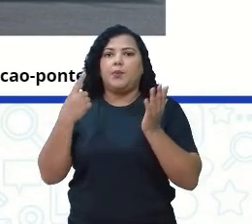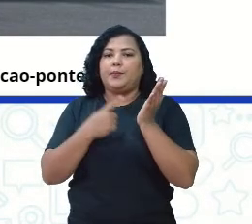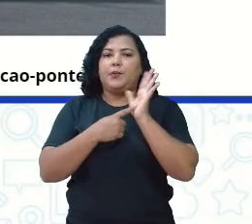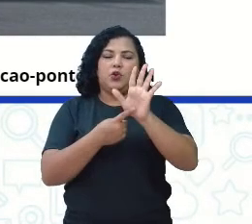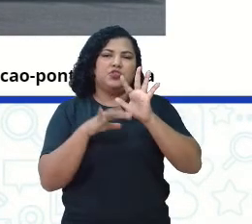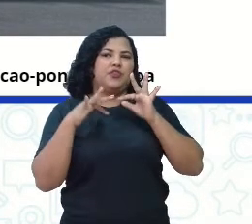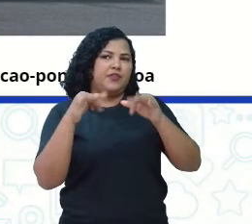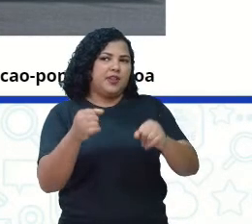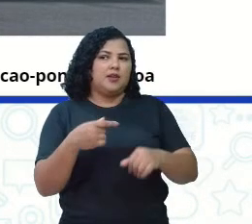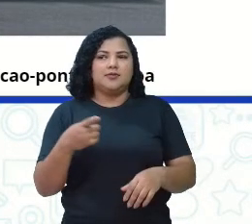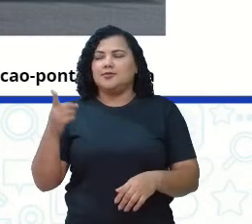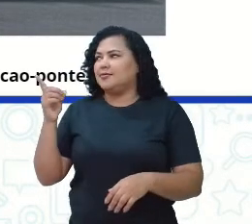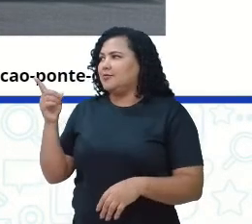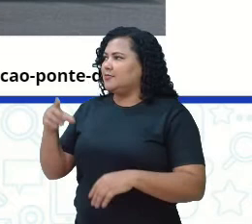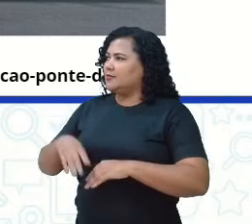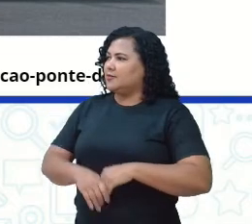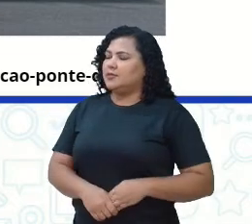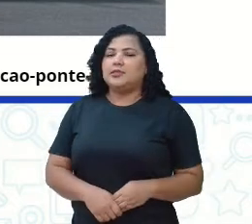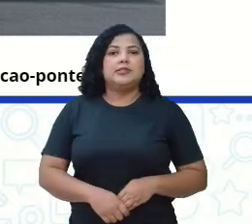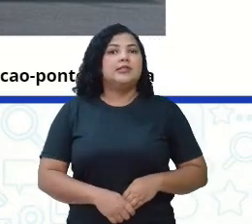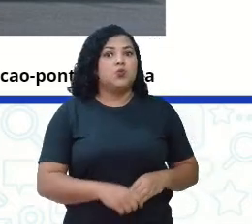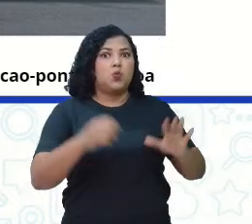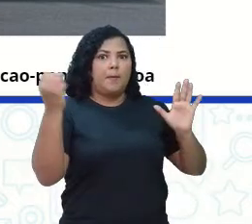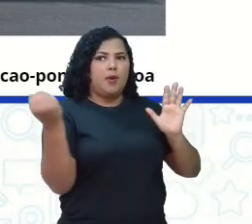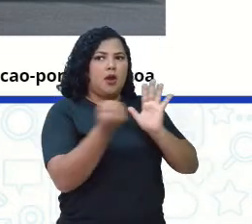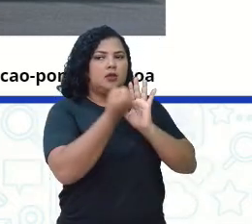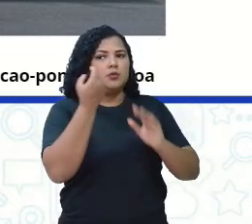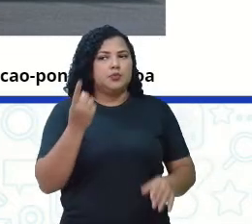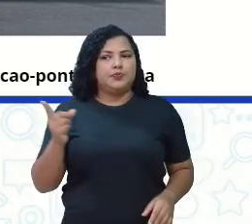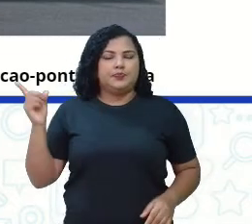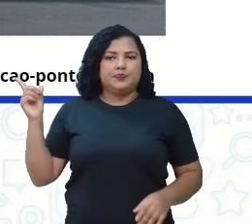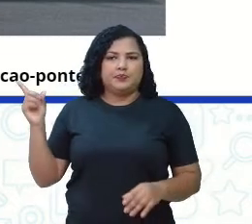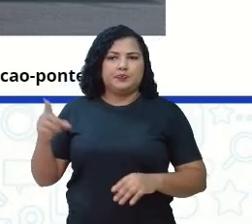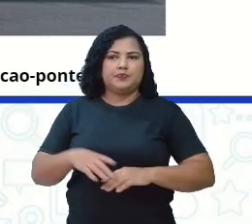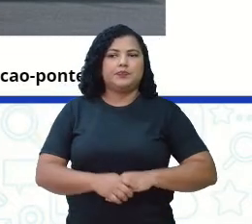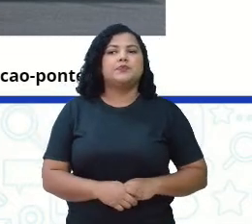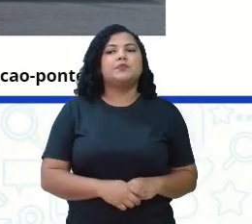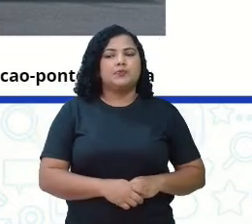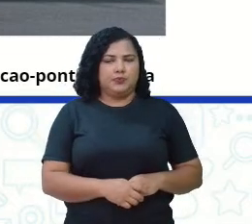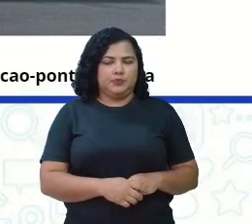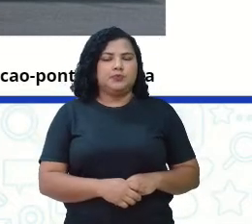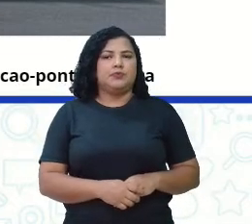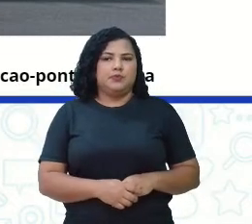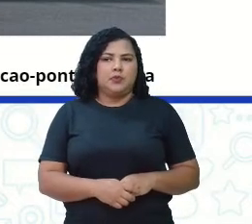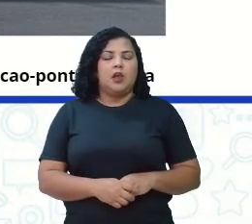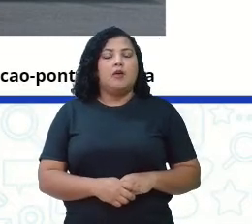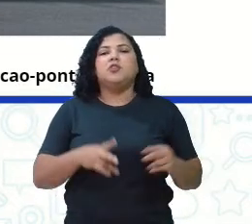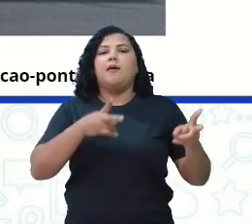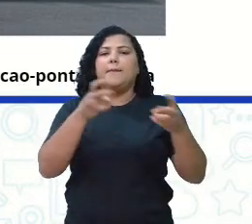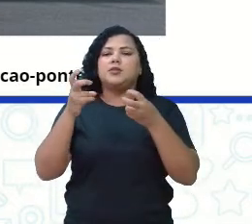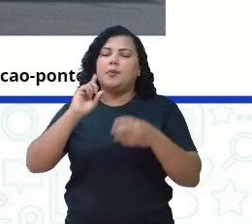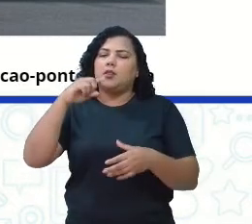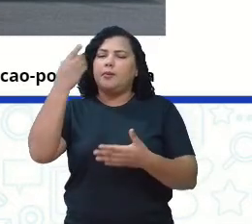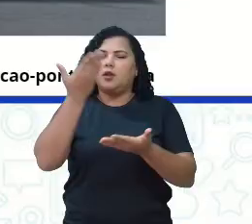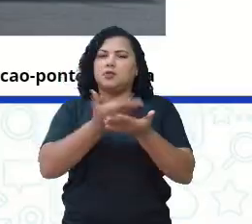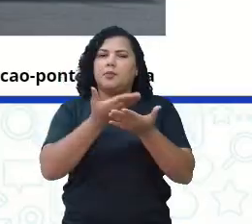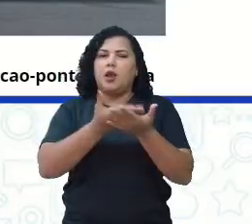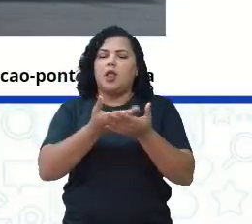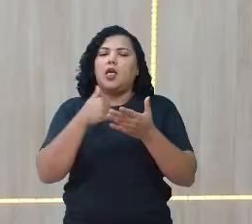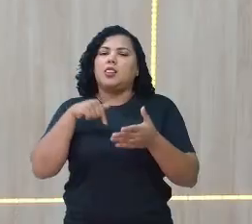fim, nós temos um dos poucos patrimônios, né? Vocês vão encontrar aí pelas ruas do Recife os trilhos, que a gente vai mostrar na próxima aula, a